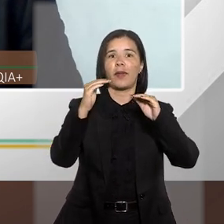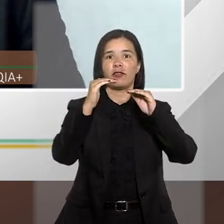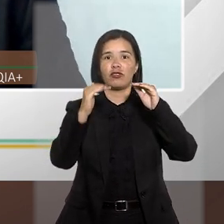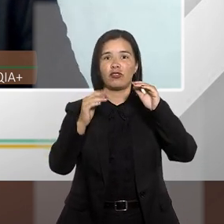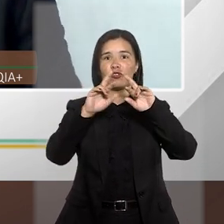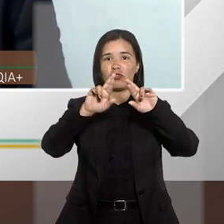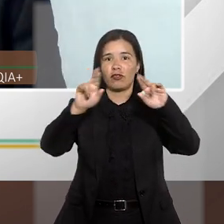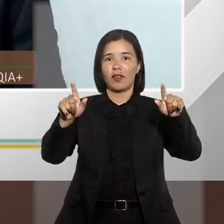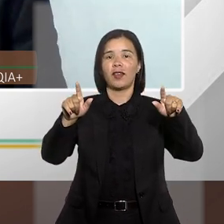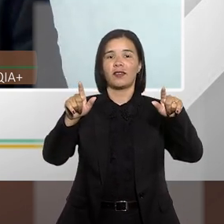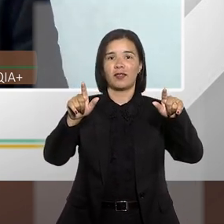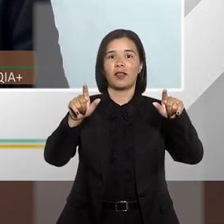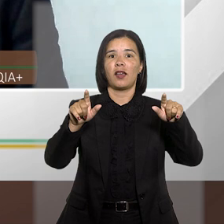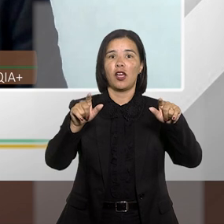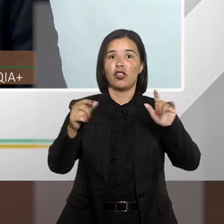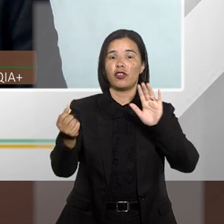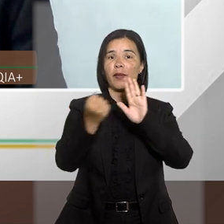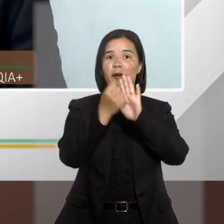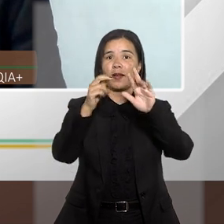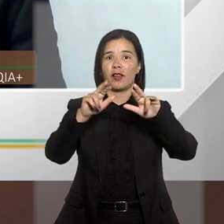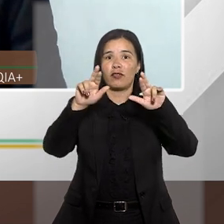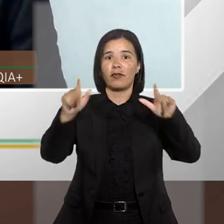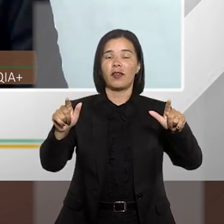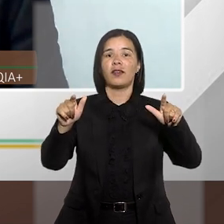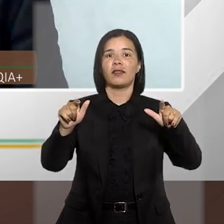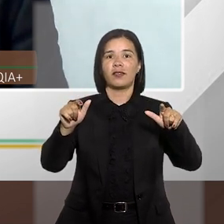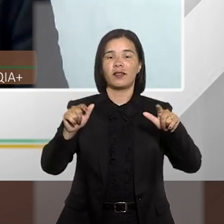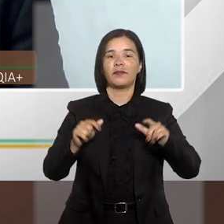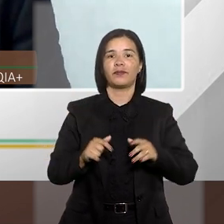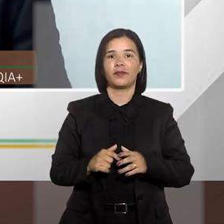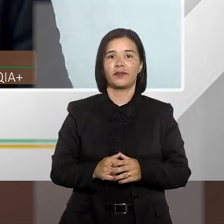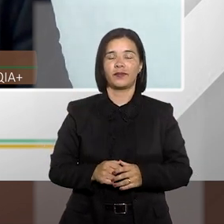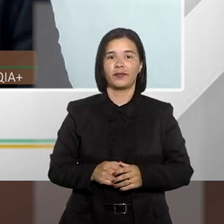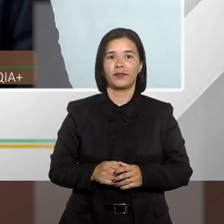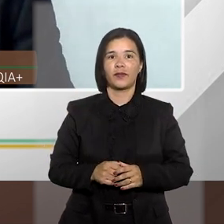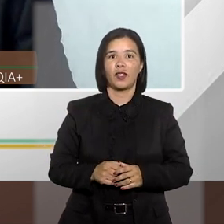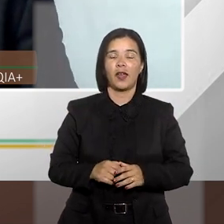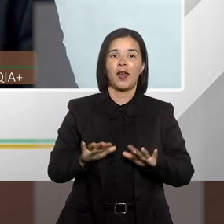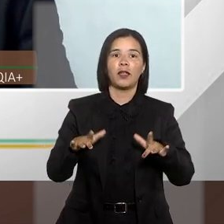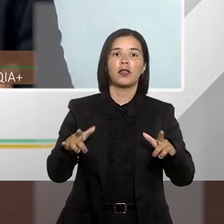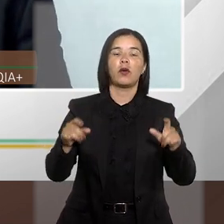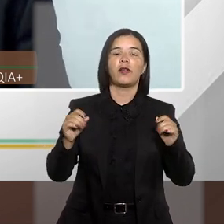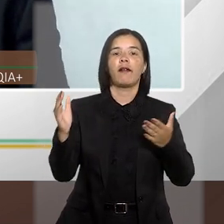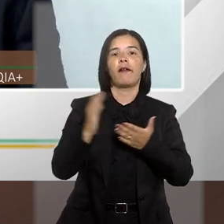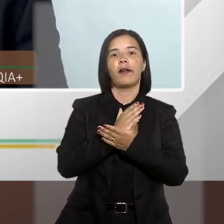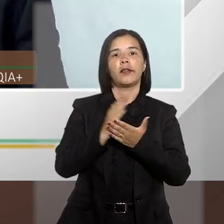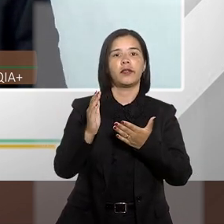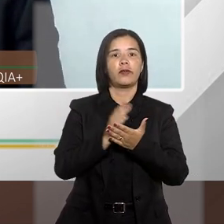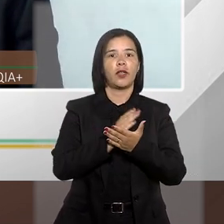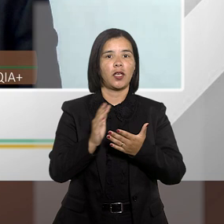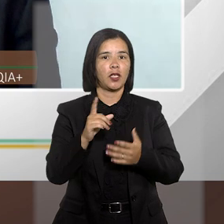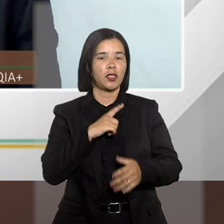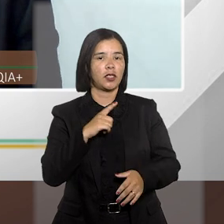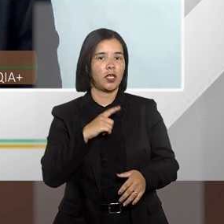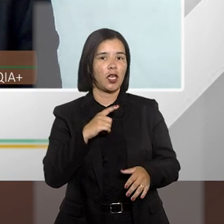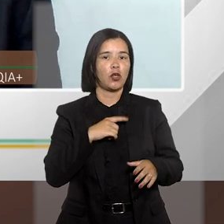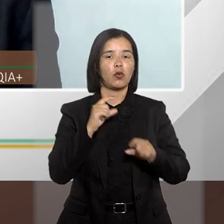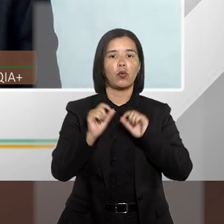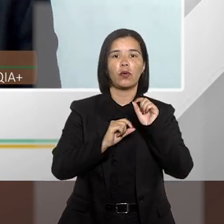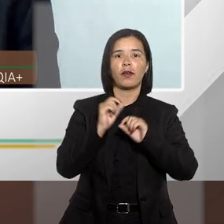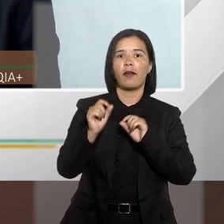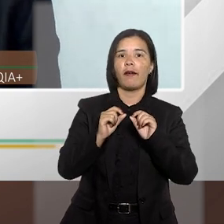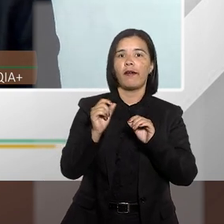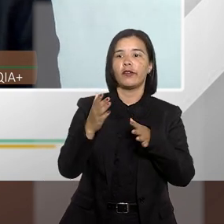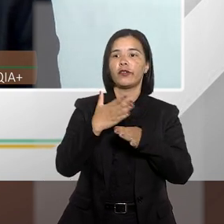né? De demarcar a diferença e de mostrar que, embora às vezes isso tente ser disfarçado, que